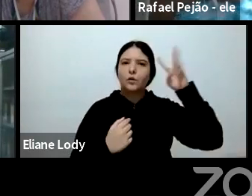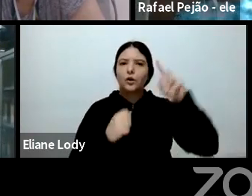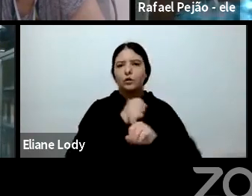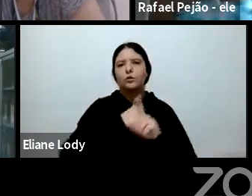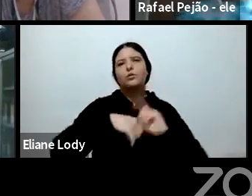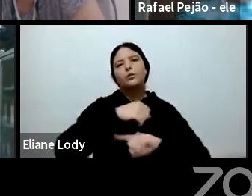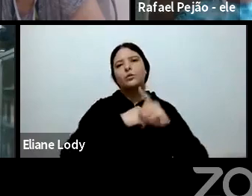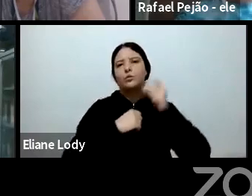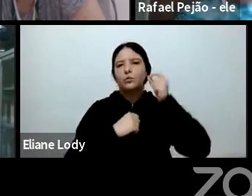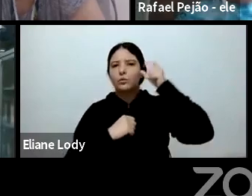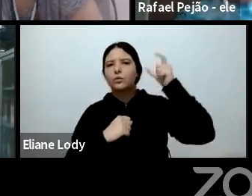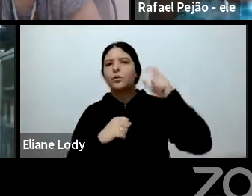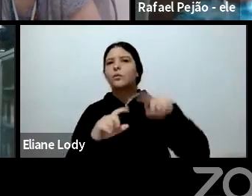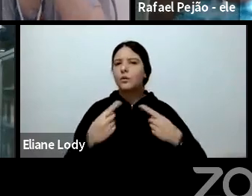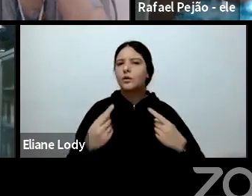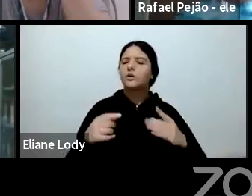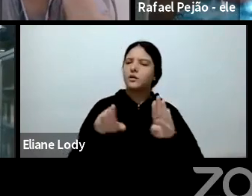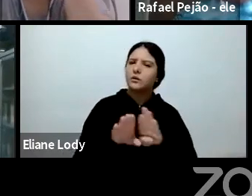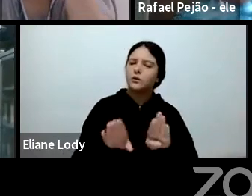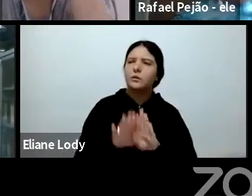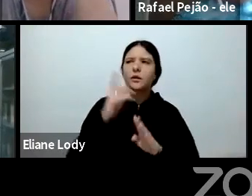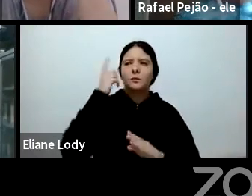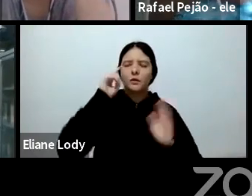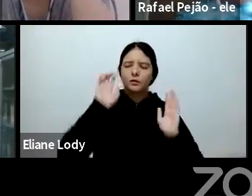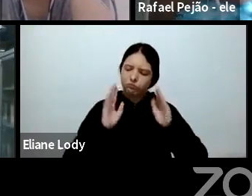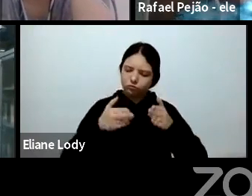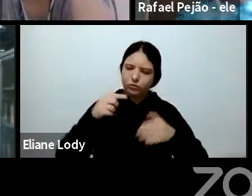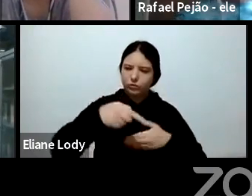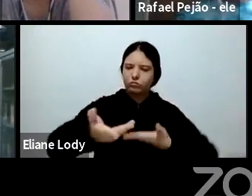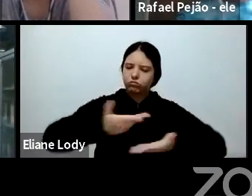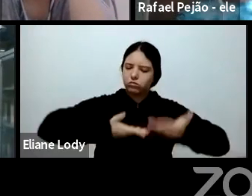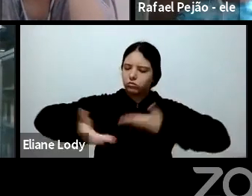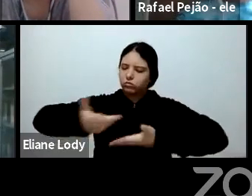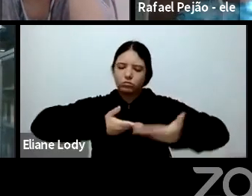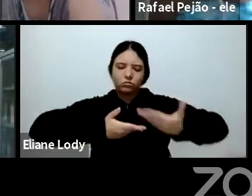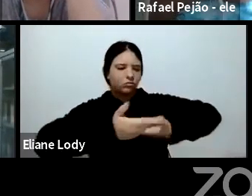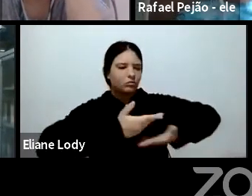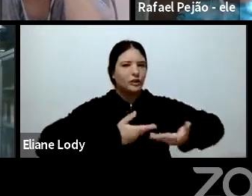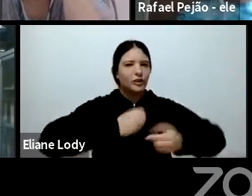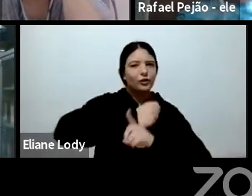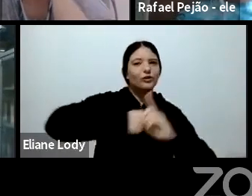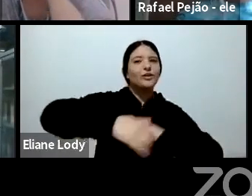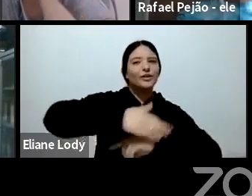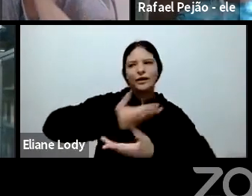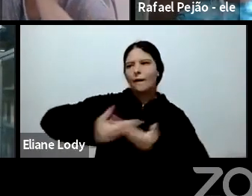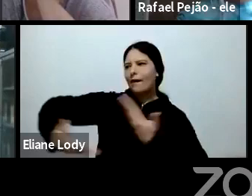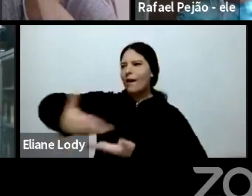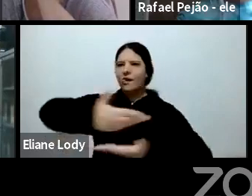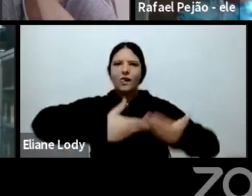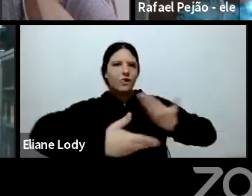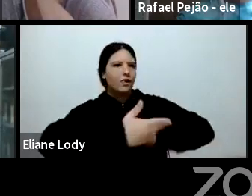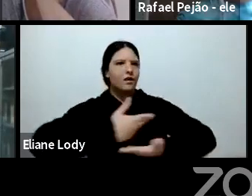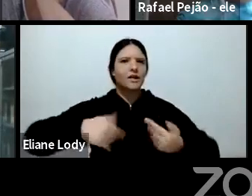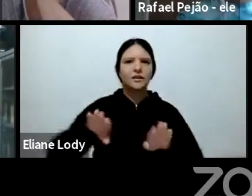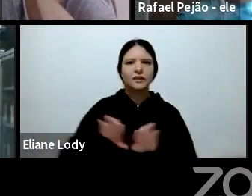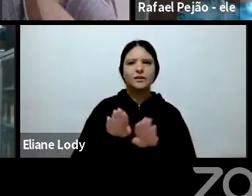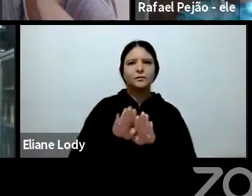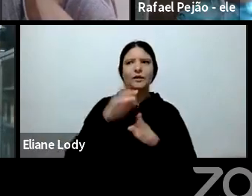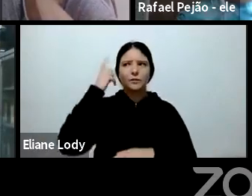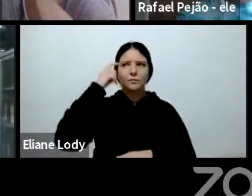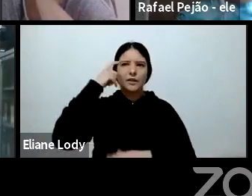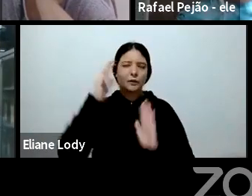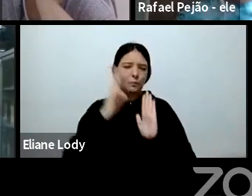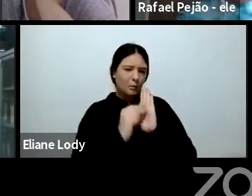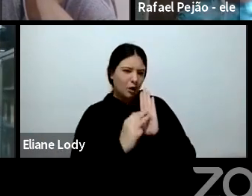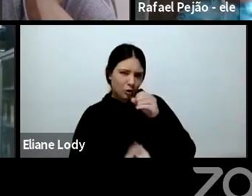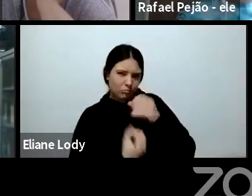né, que também tem um olhar para a interação, para as relações sociais, vai desenvolver um modo de olhar, uma metodologia,